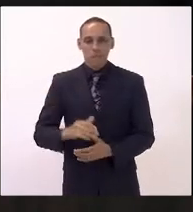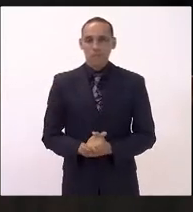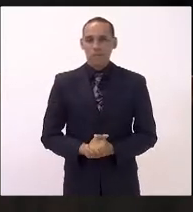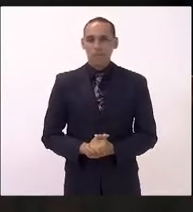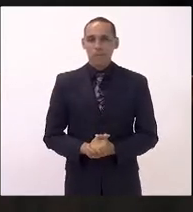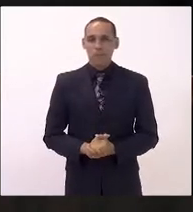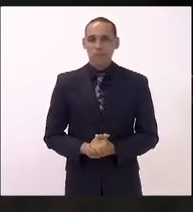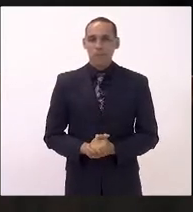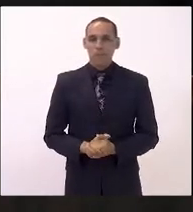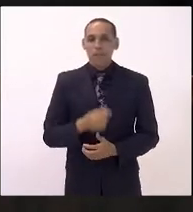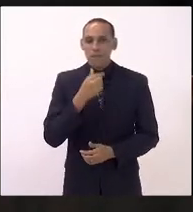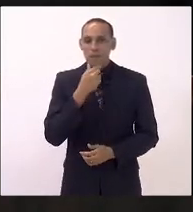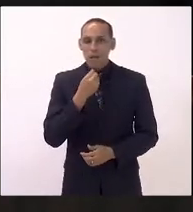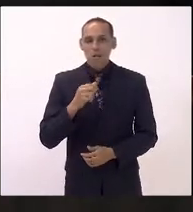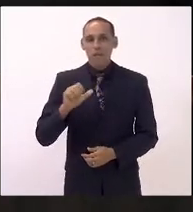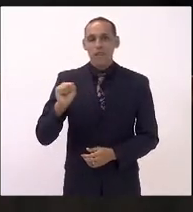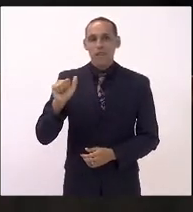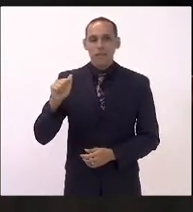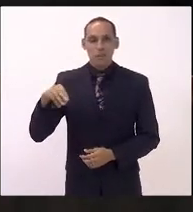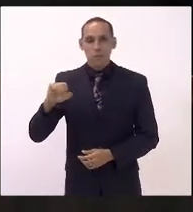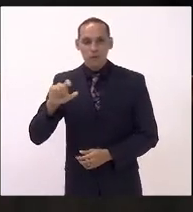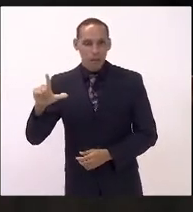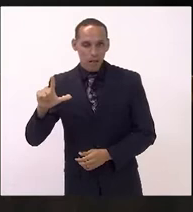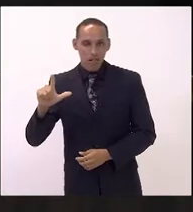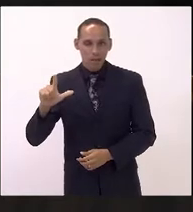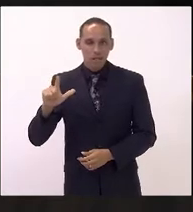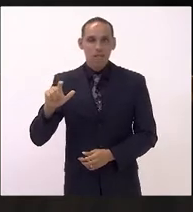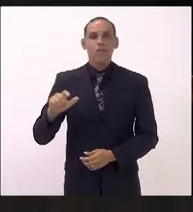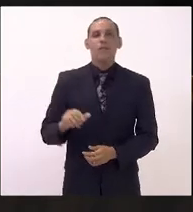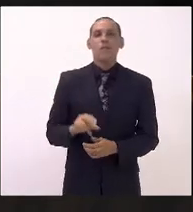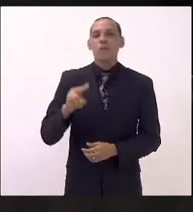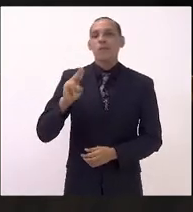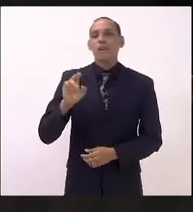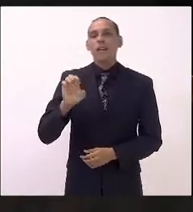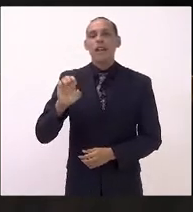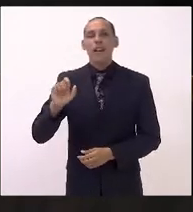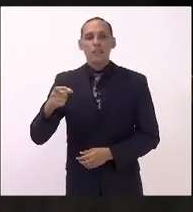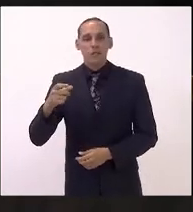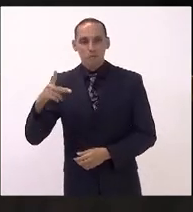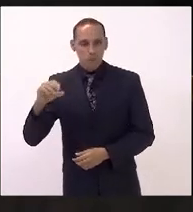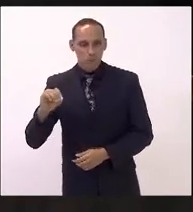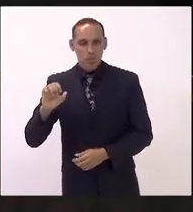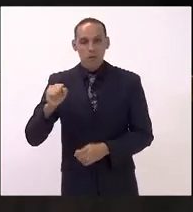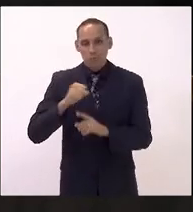do senhor Samuel dos Santos Miranda, do Expo Social,